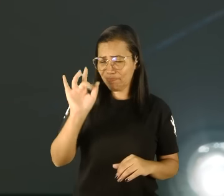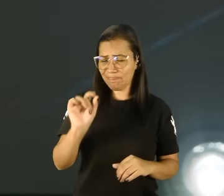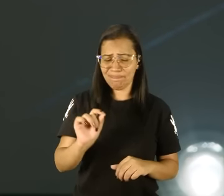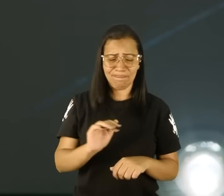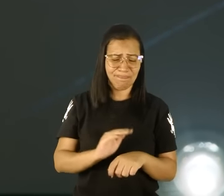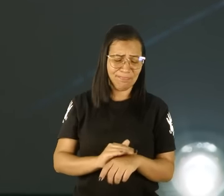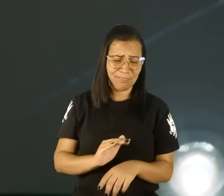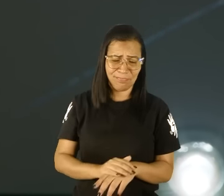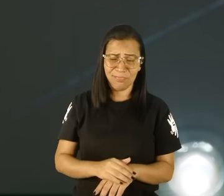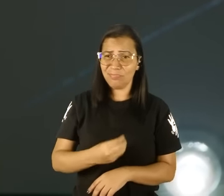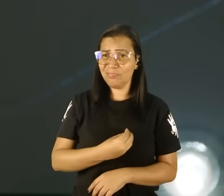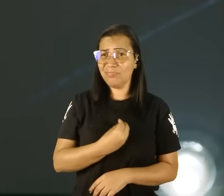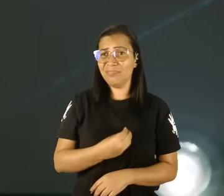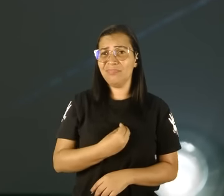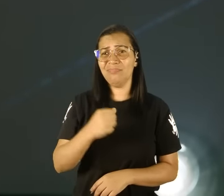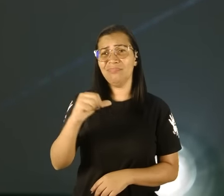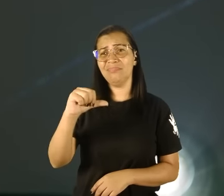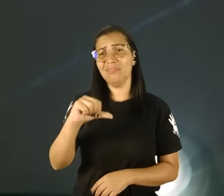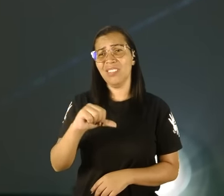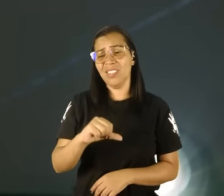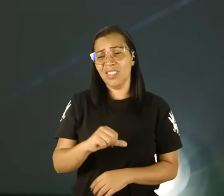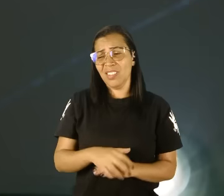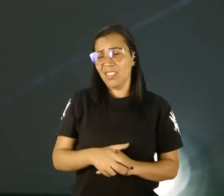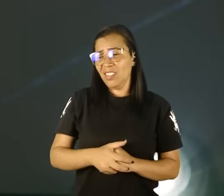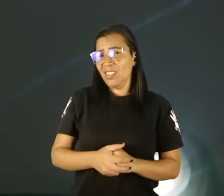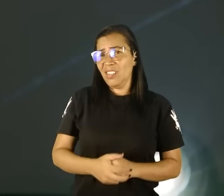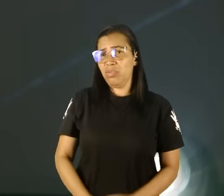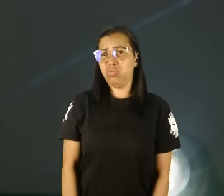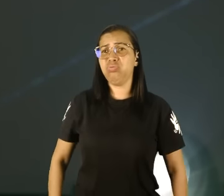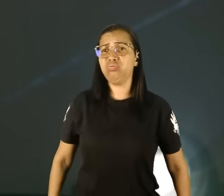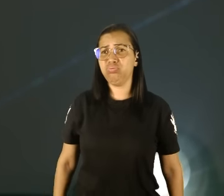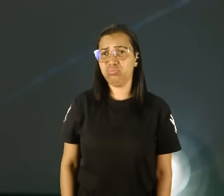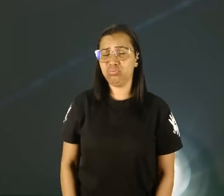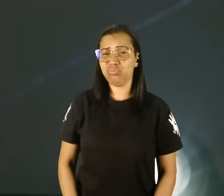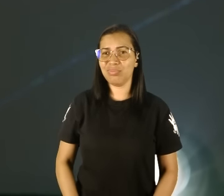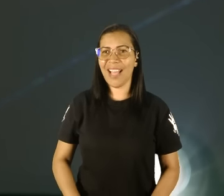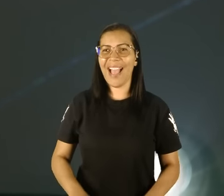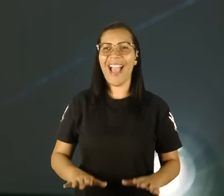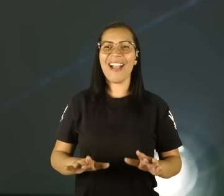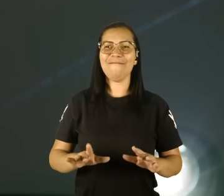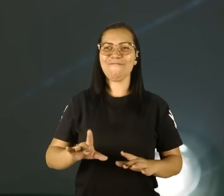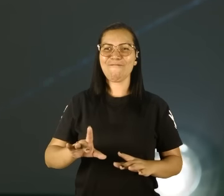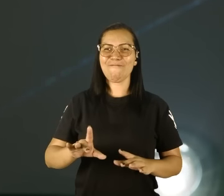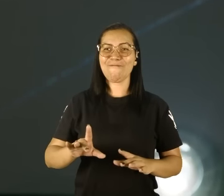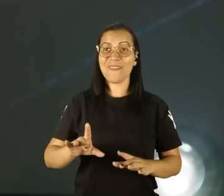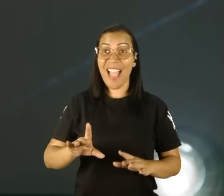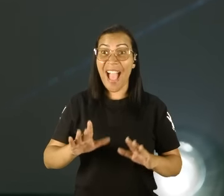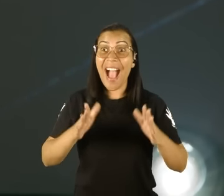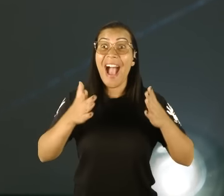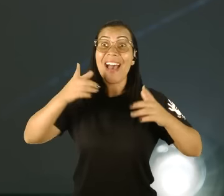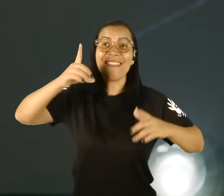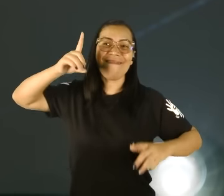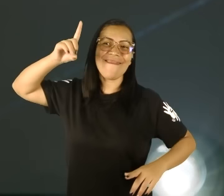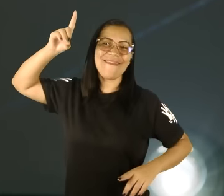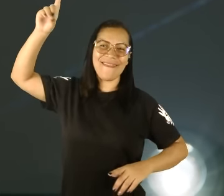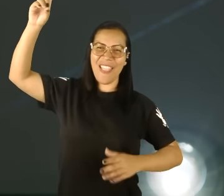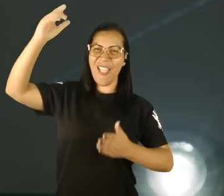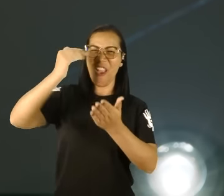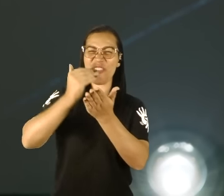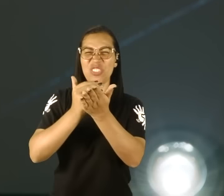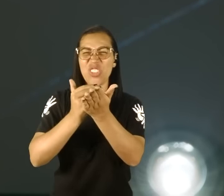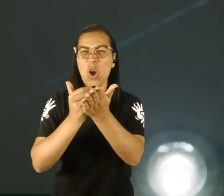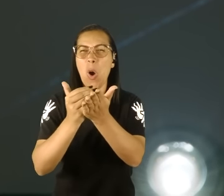Mas você tem que cansar. Cansar de ser teimoso. Cansar de ser orgulhoso.